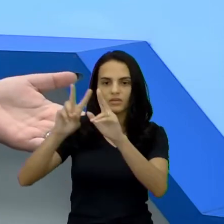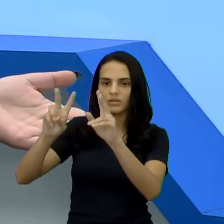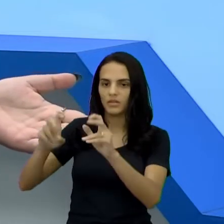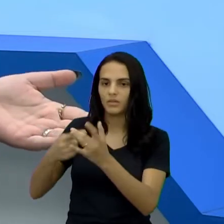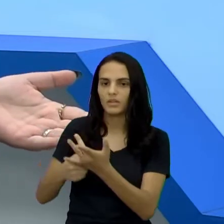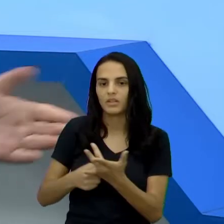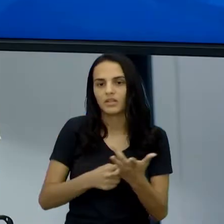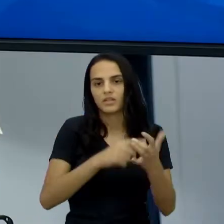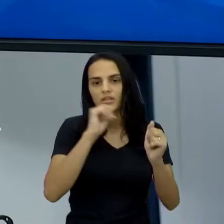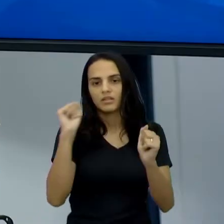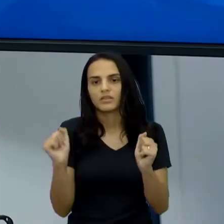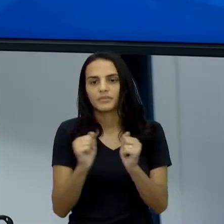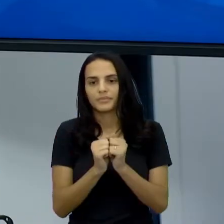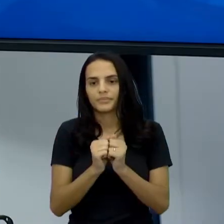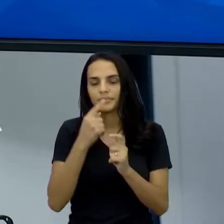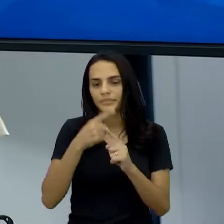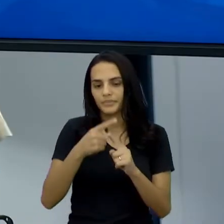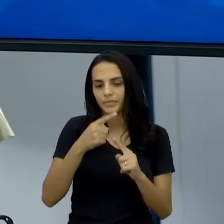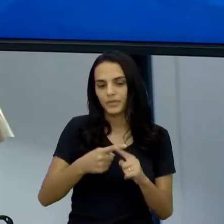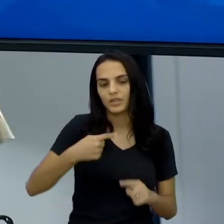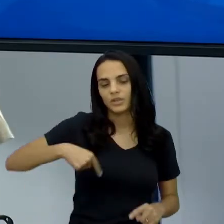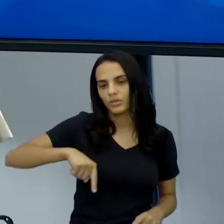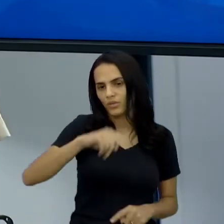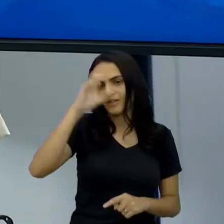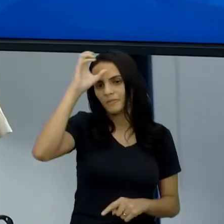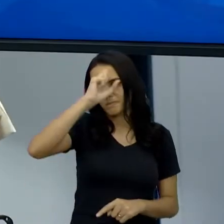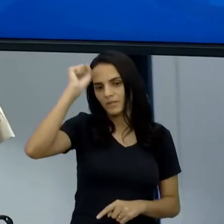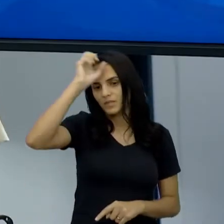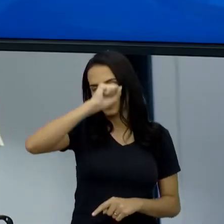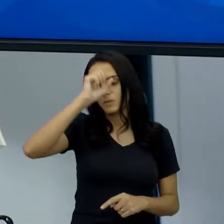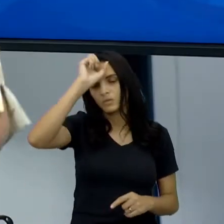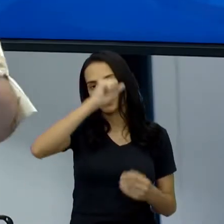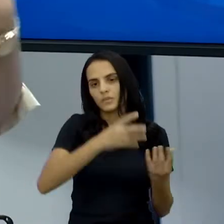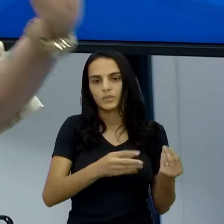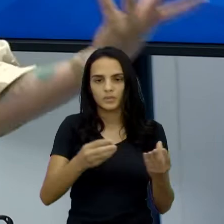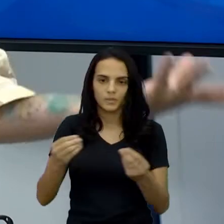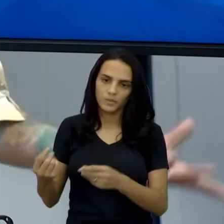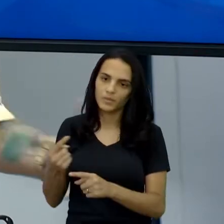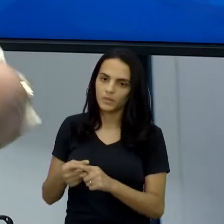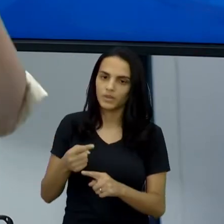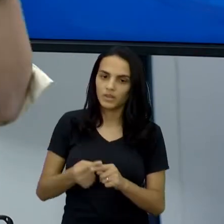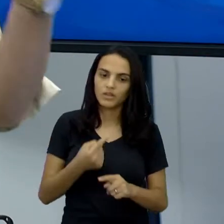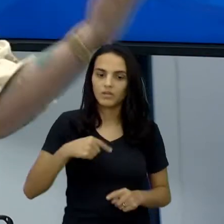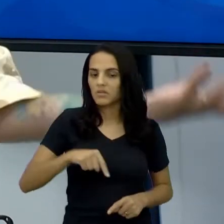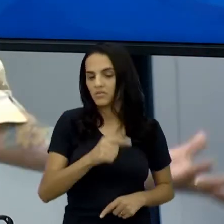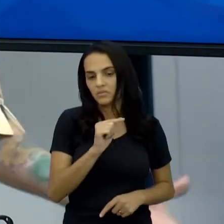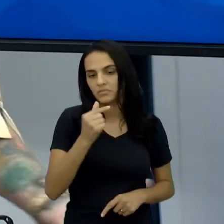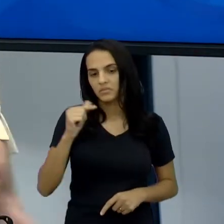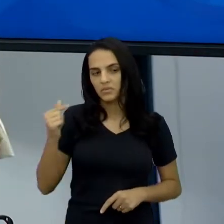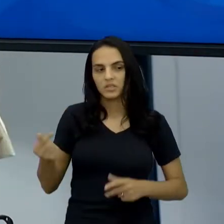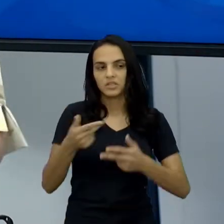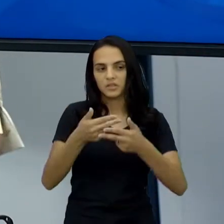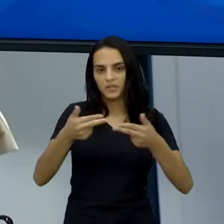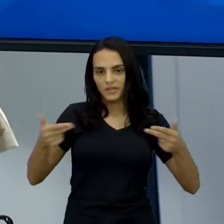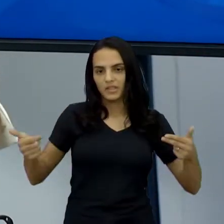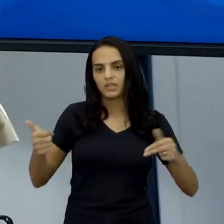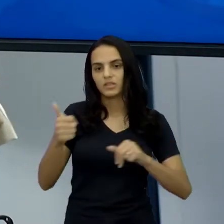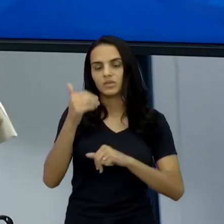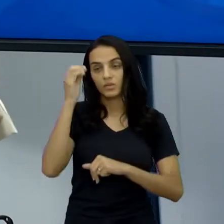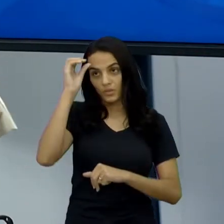juntas. Sim, que a gente aprendeu bastante, porque a gente não detinha de todos os